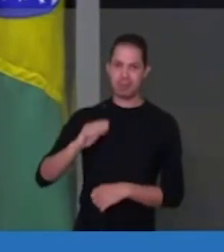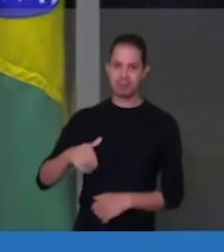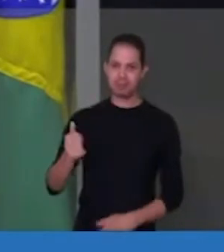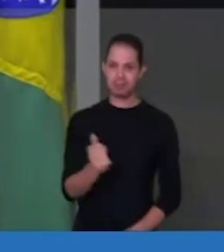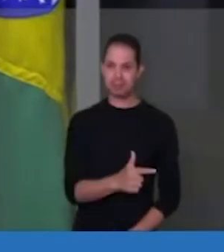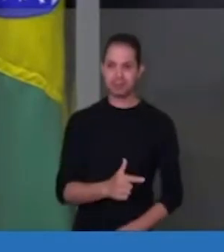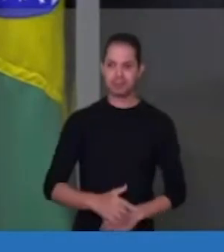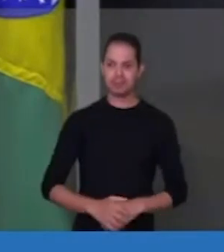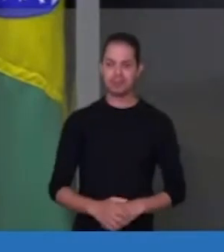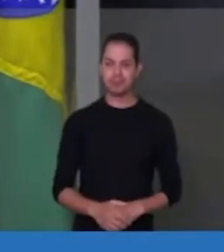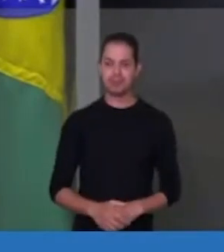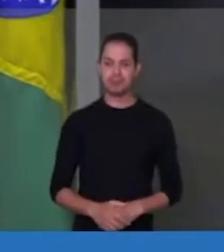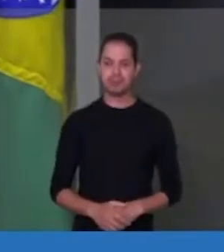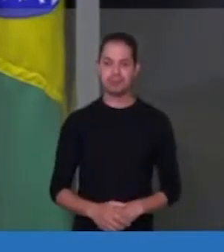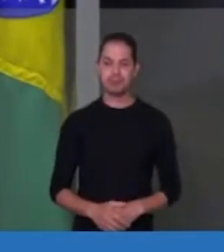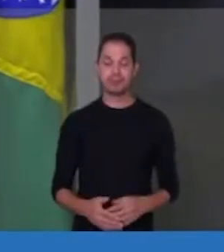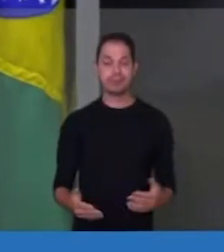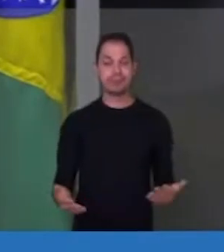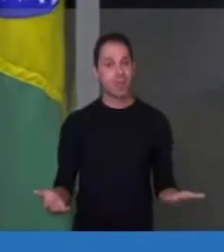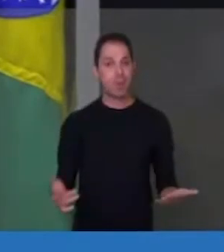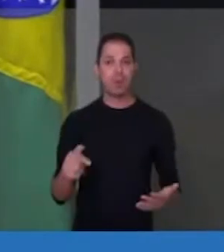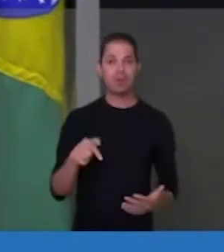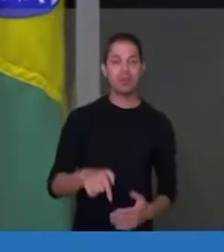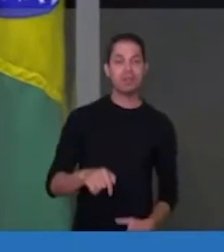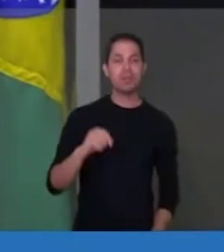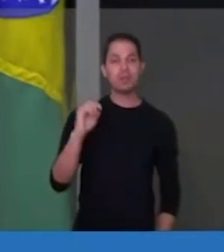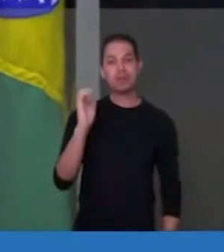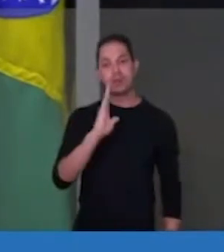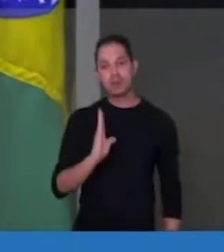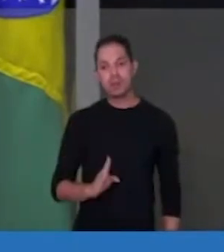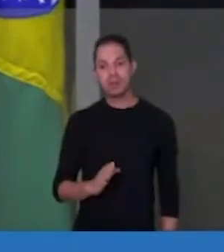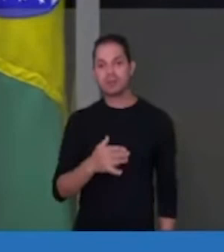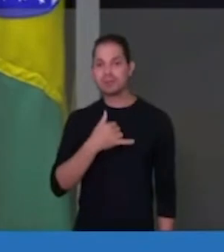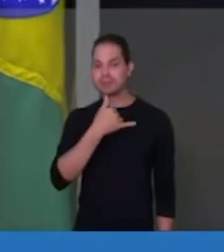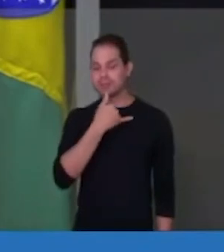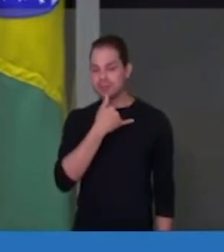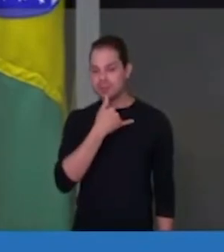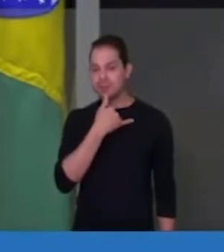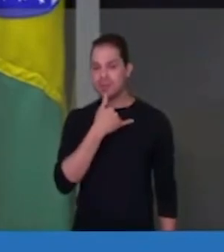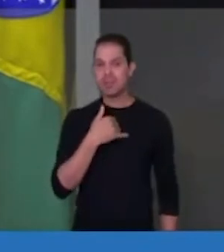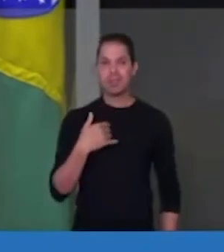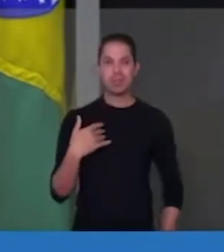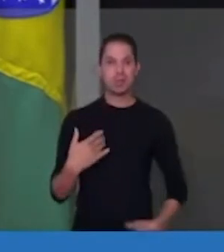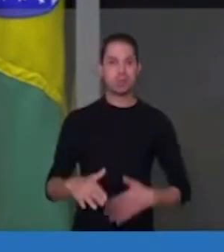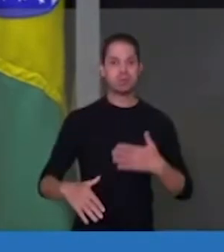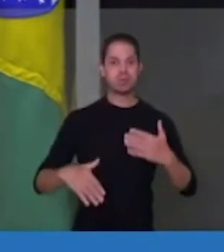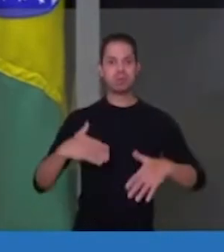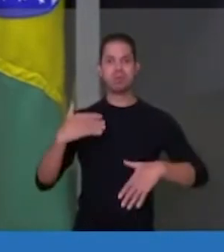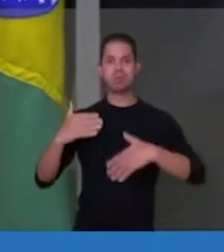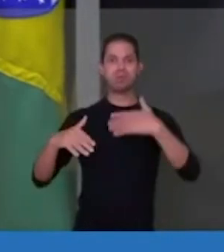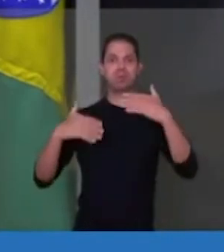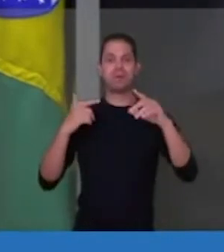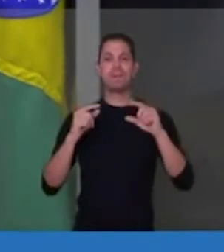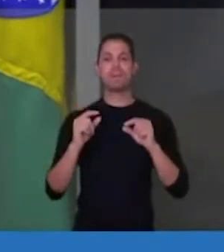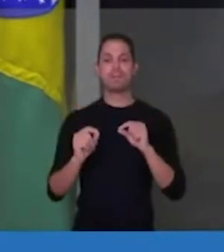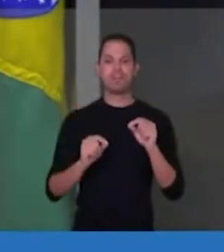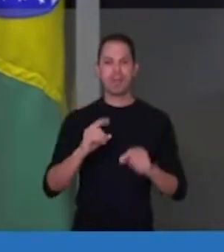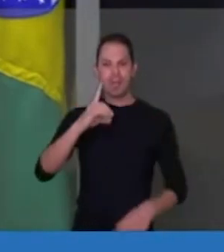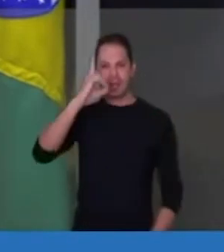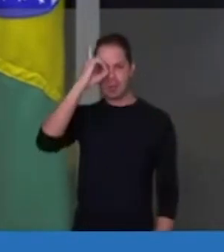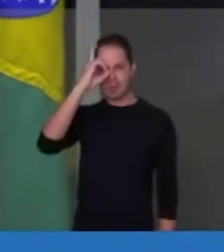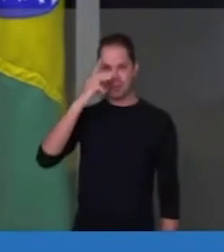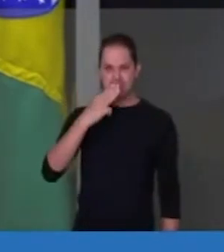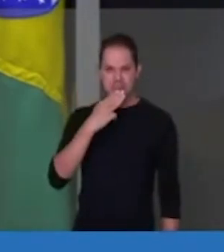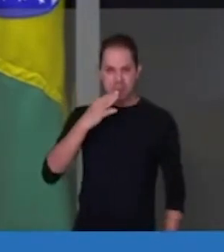estamos vendo um país que, infelizmente, dá caminhos, passos largos a, de fato, não uma ditadura,